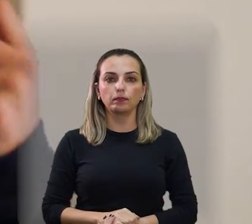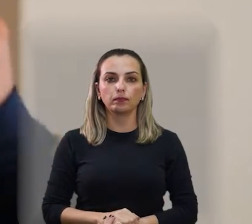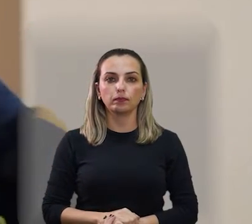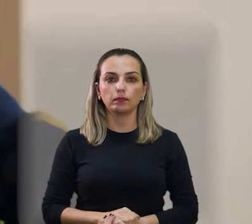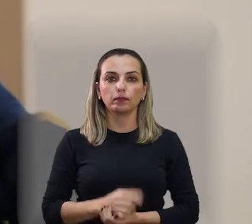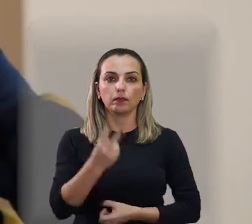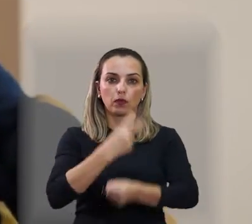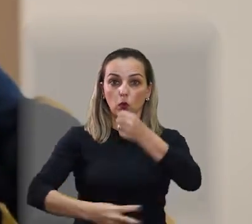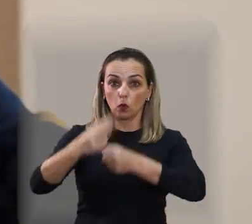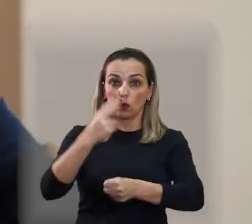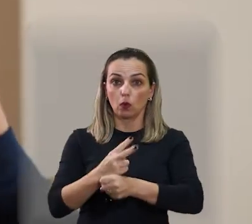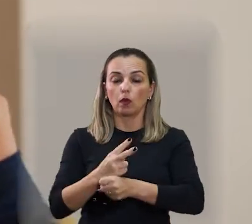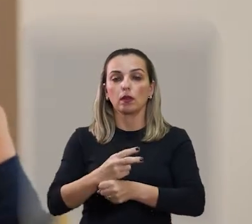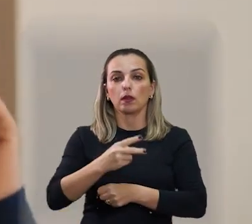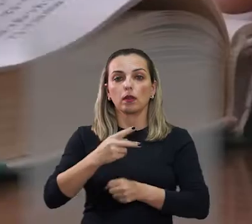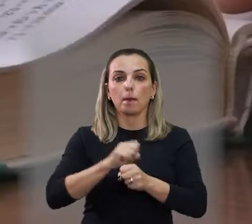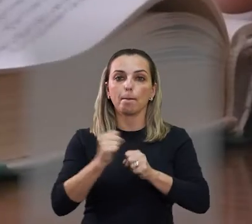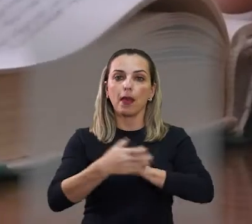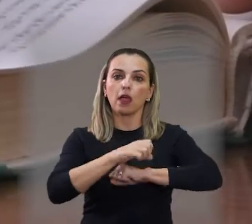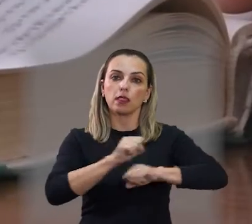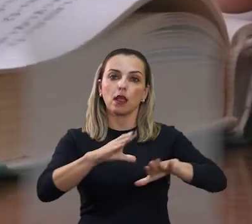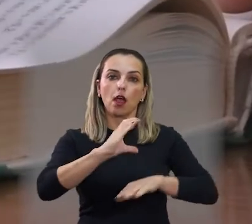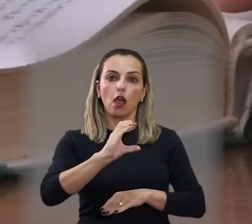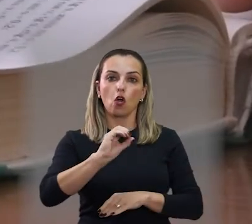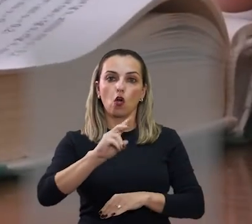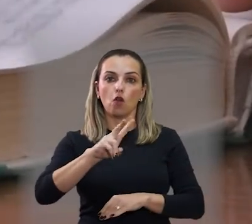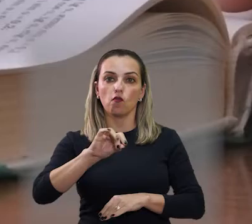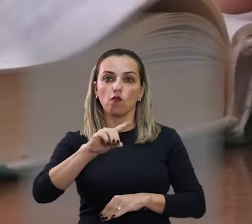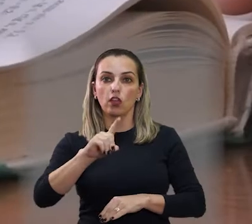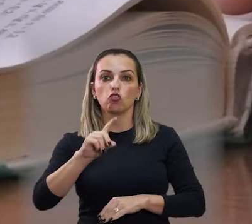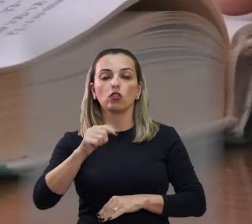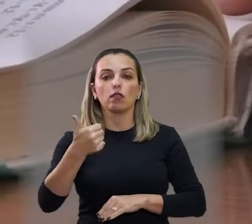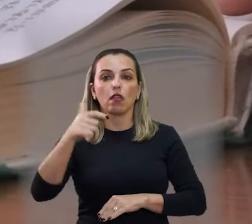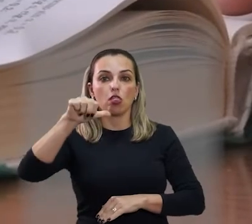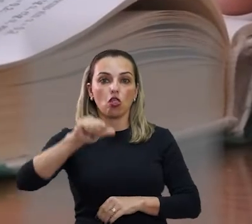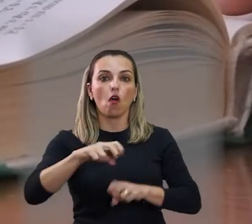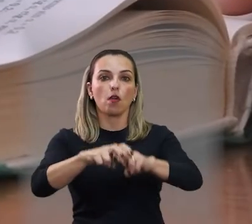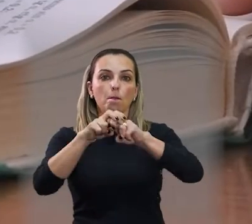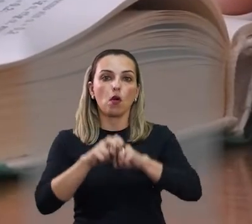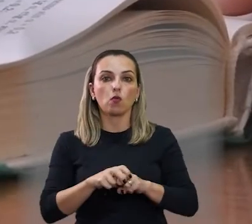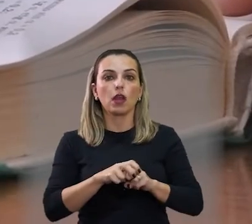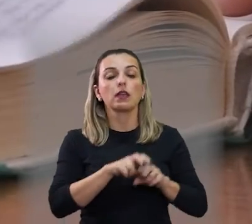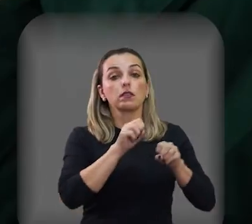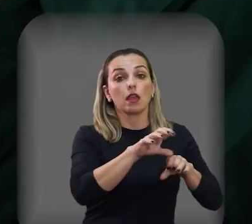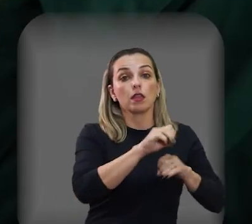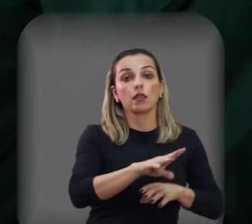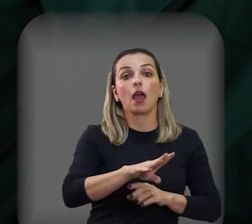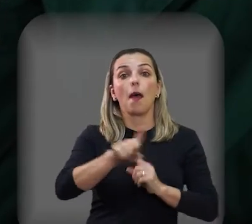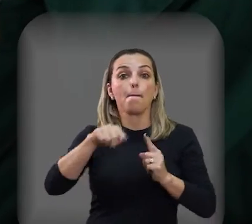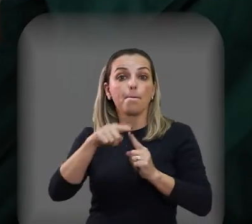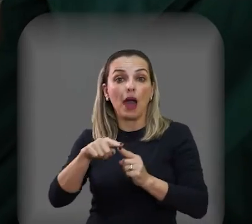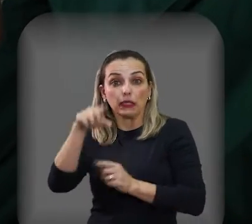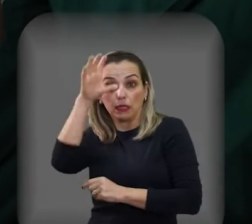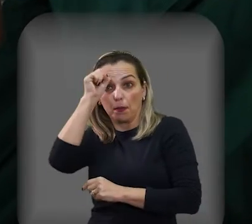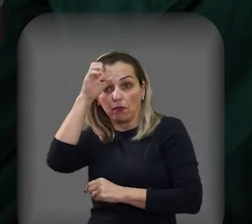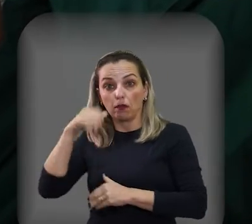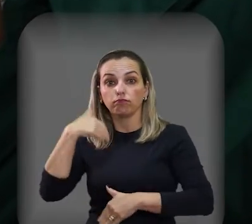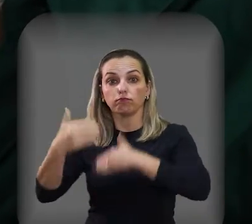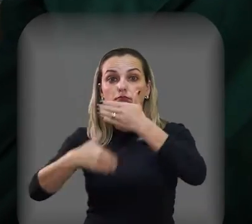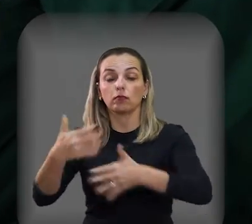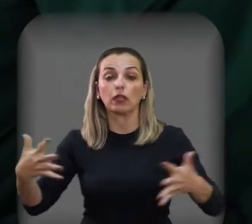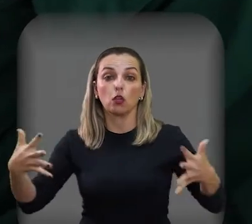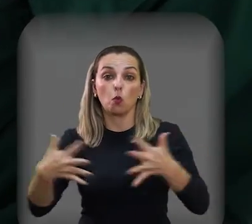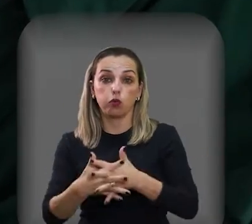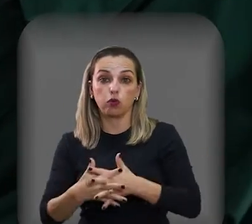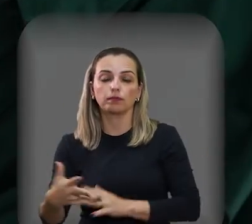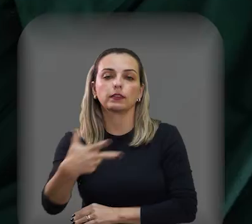de vida para anemia de covid-19 o processo de aprendizagem ficou comprometido e apesar do avanço da vacinação e